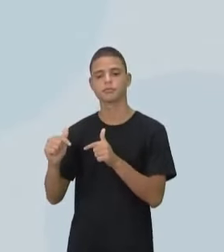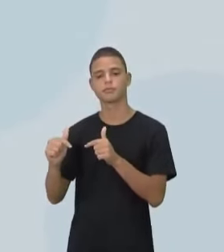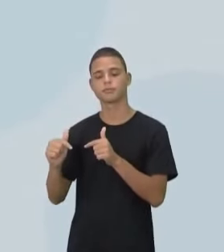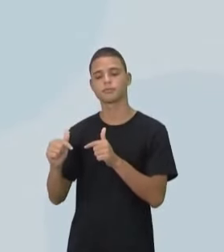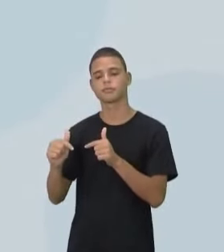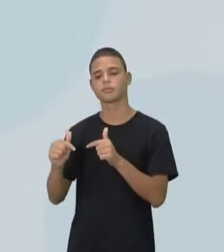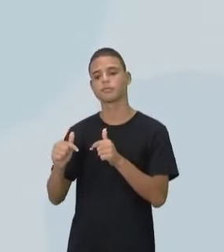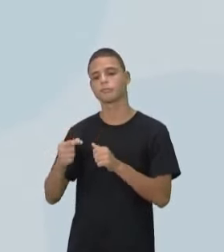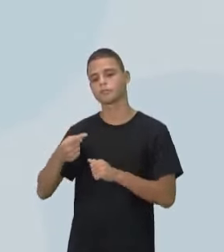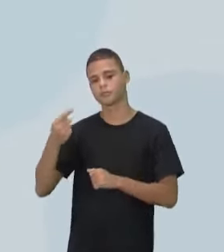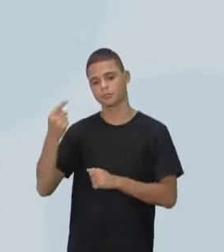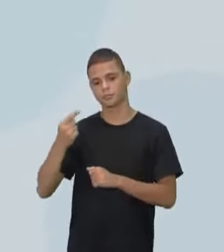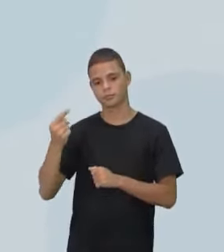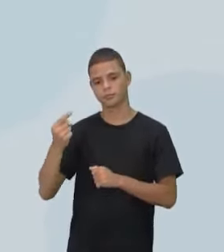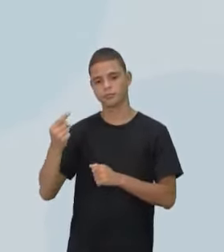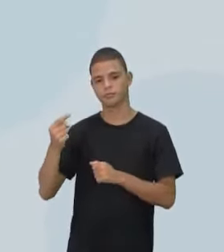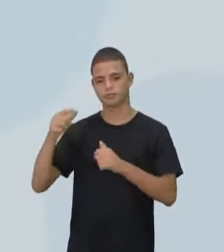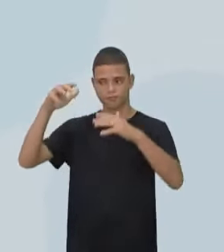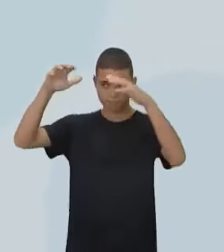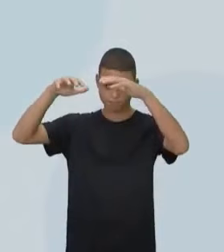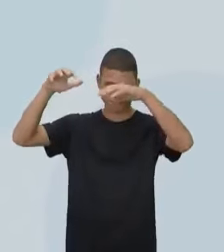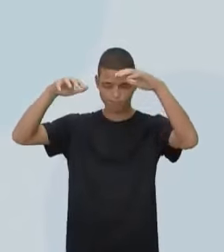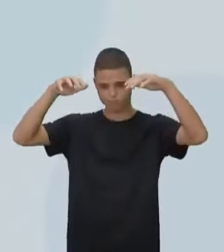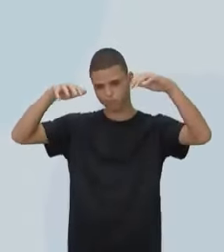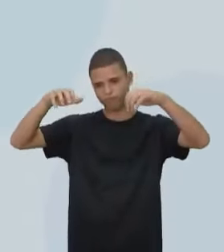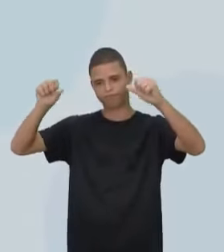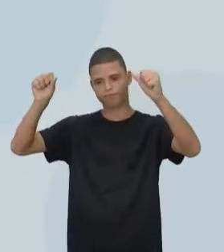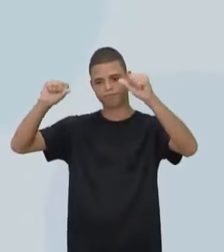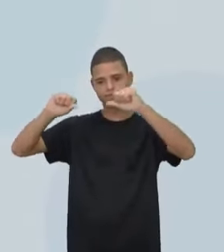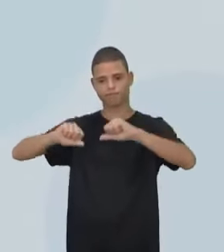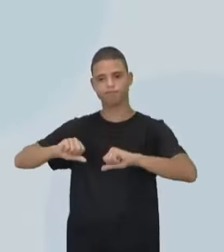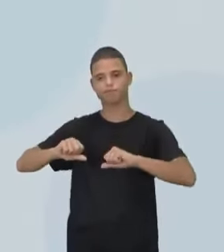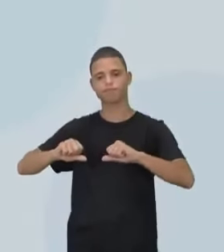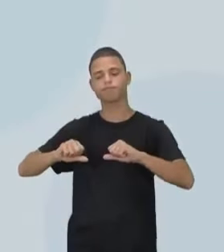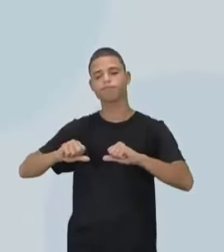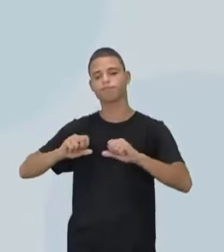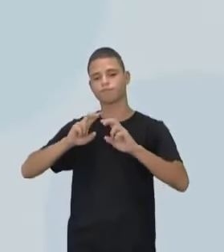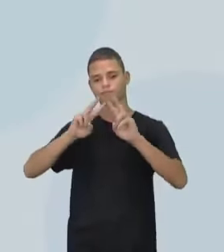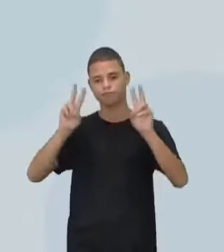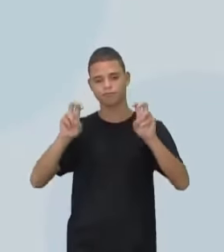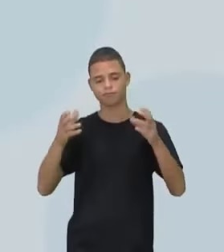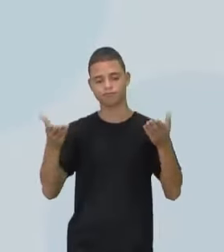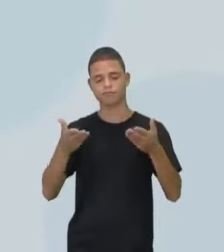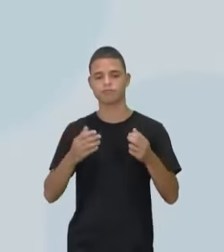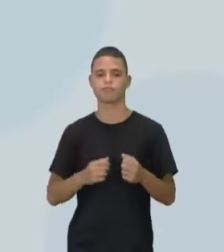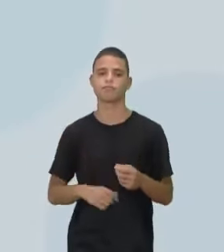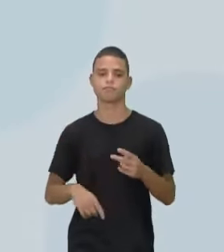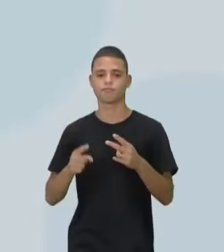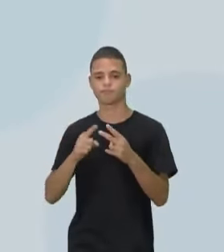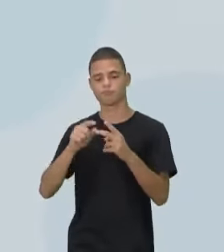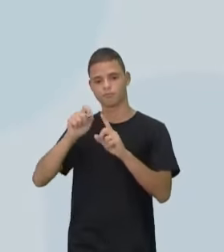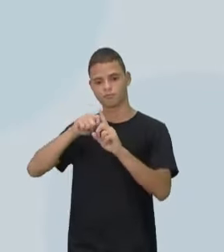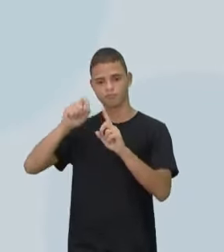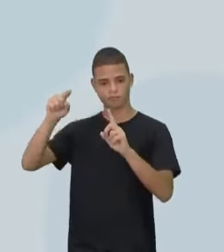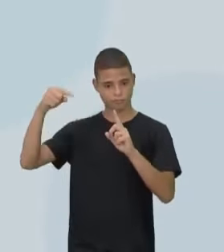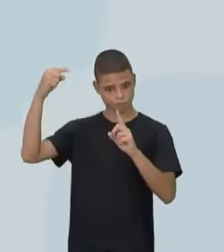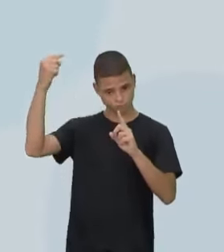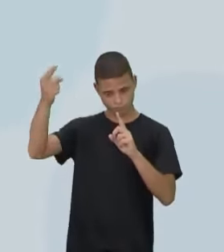vocês, desastres hidrometeorológicos, que é o tema de hoje. Em maio, a gente vai trabalhar a trilha